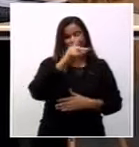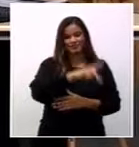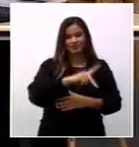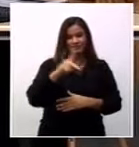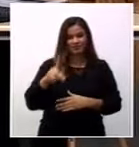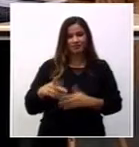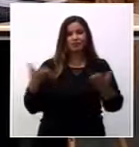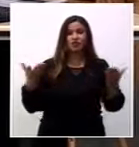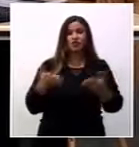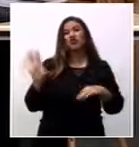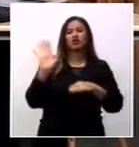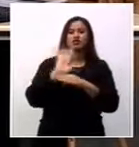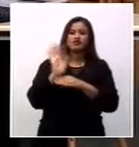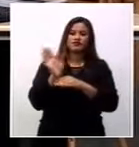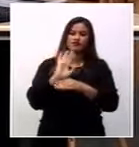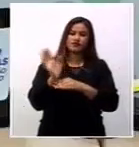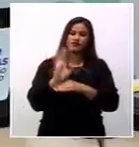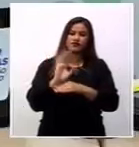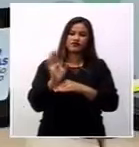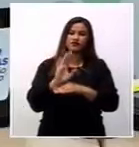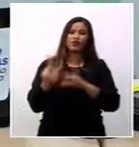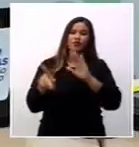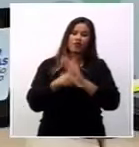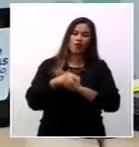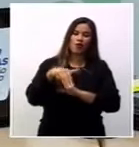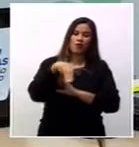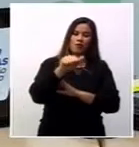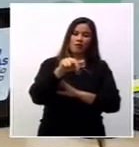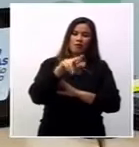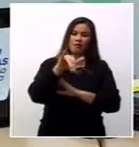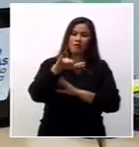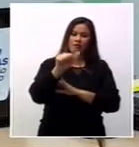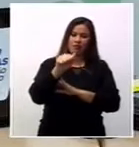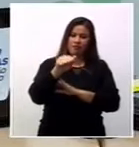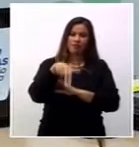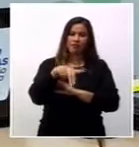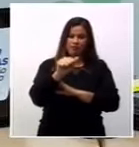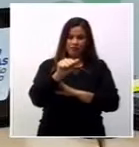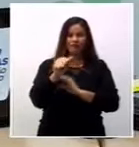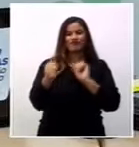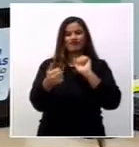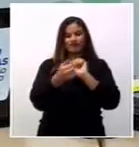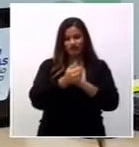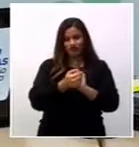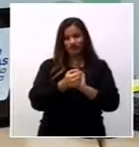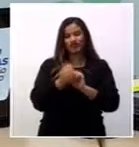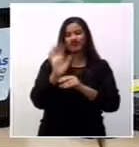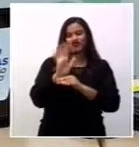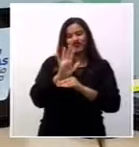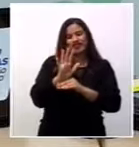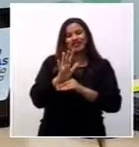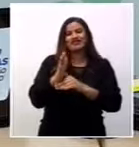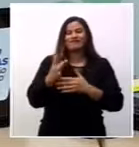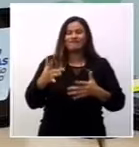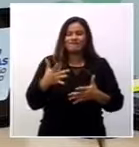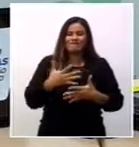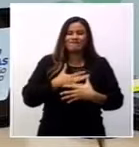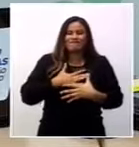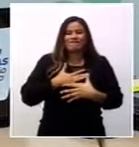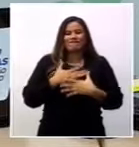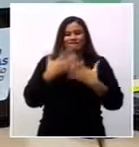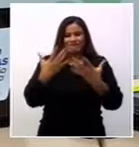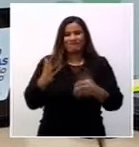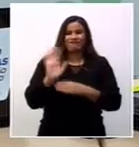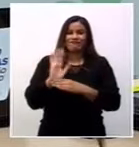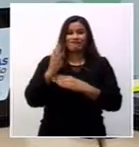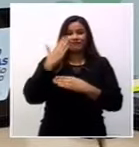vamos assistir um super vídeo da professora Mariana, que também compõe a equipe curricular de Geografia, que ela fez com muito amor e carinho para vocês. Fiquem com o